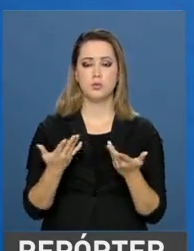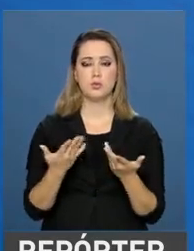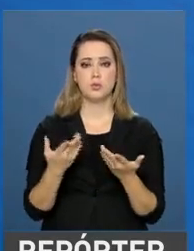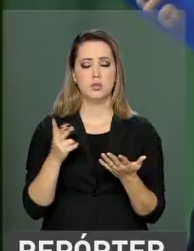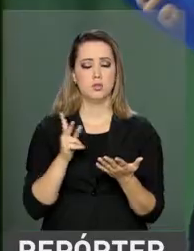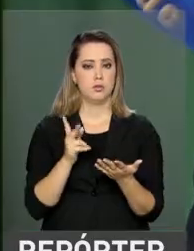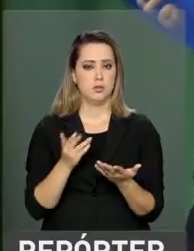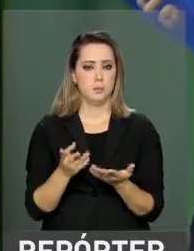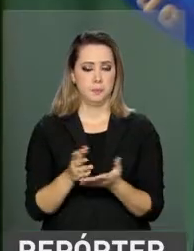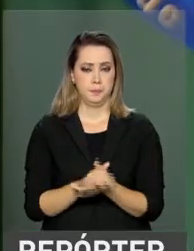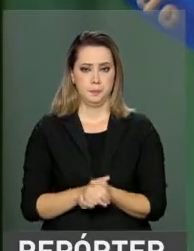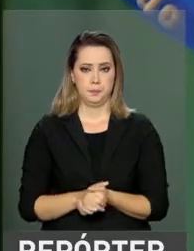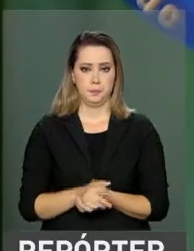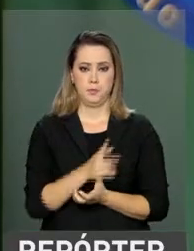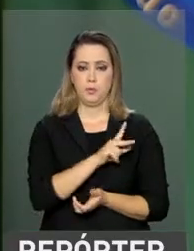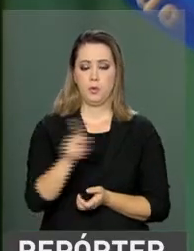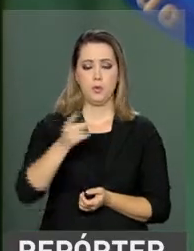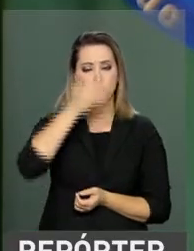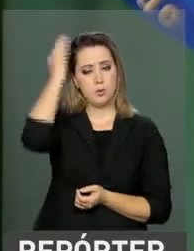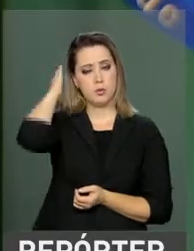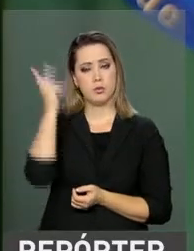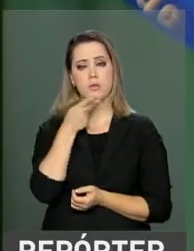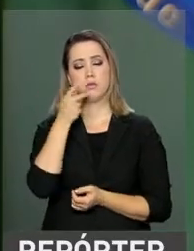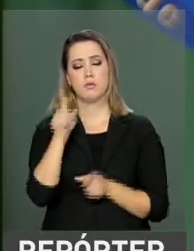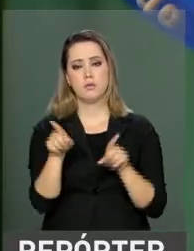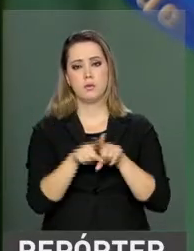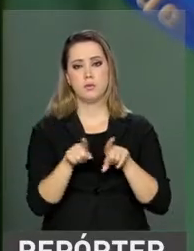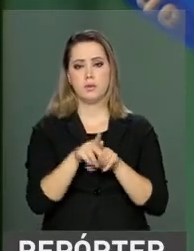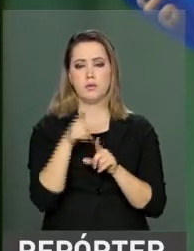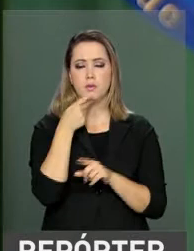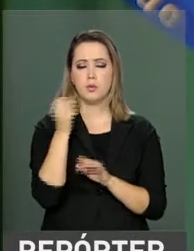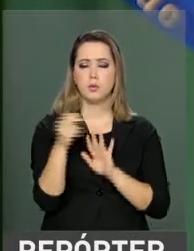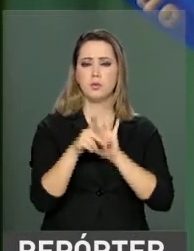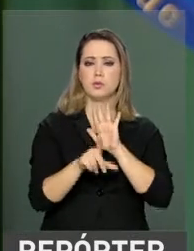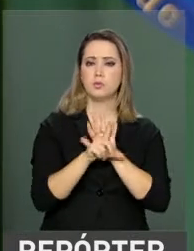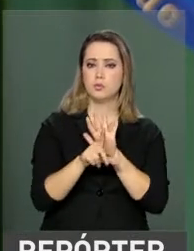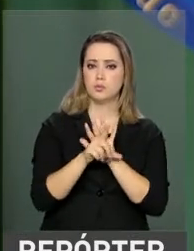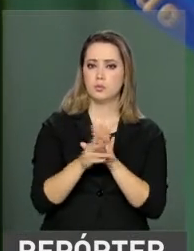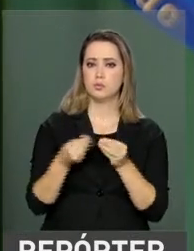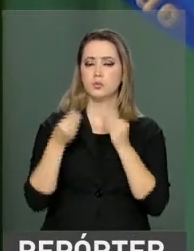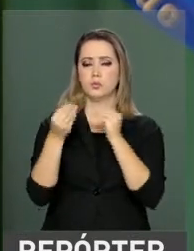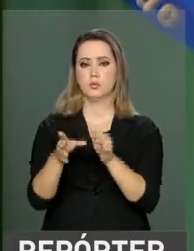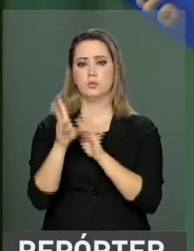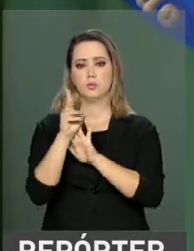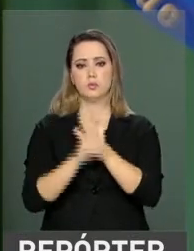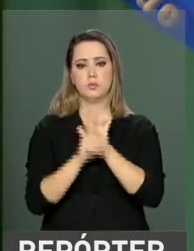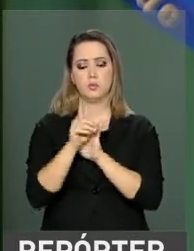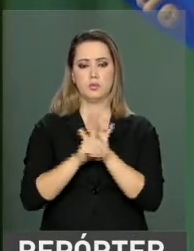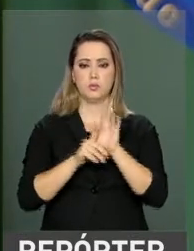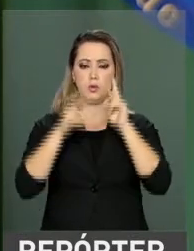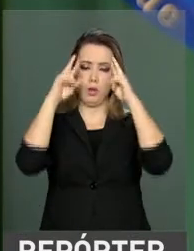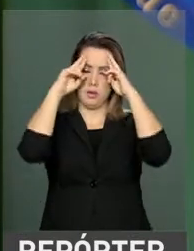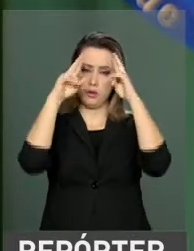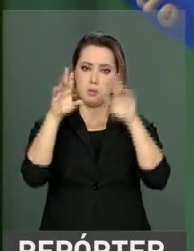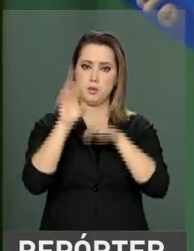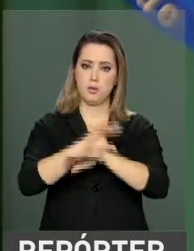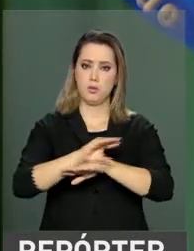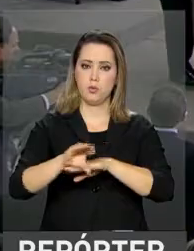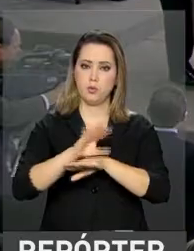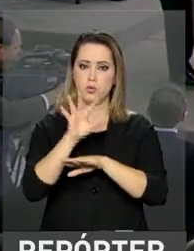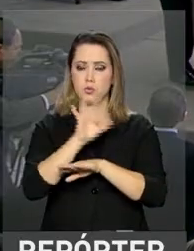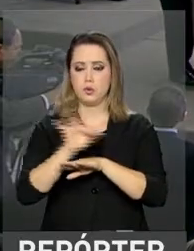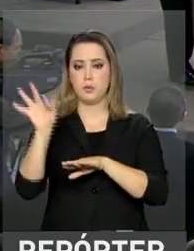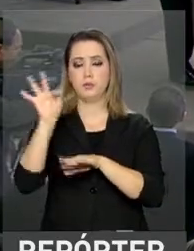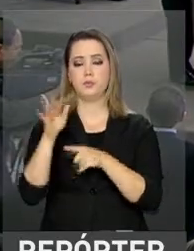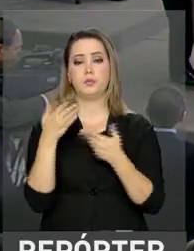realidade o presidente michel temer reafirmou que a nova legislação garante direitos respeitando a constituição federal